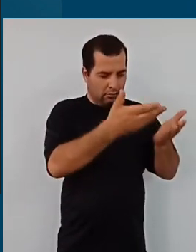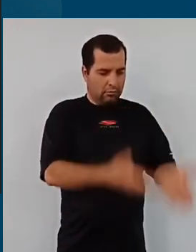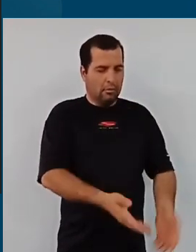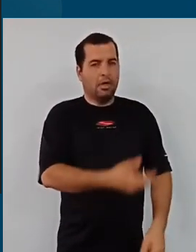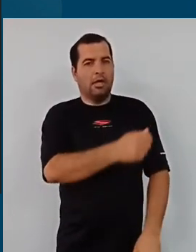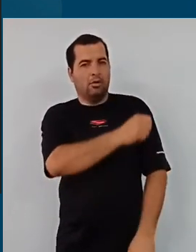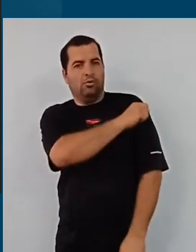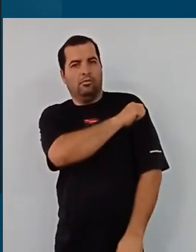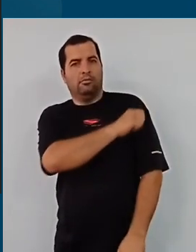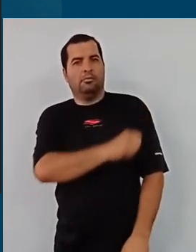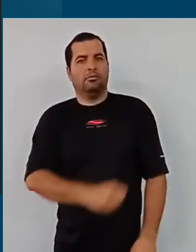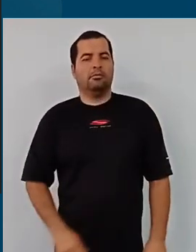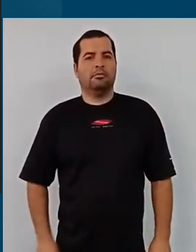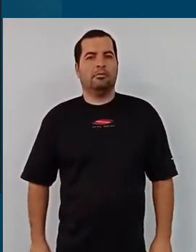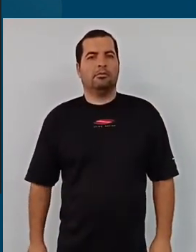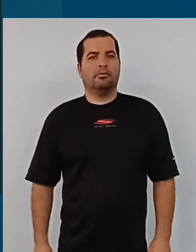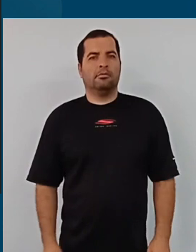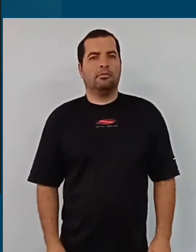estudantes.